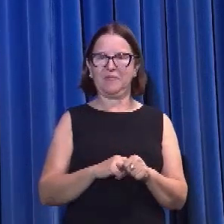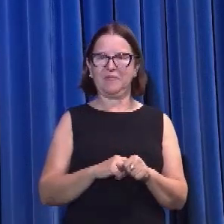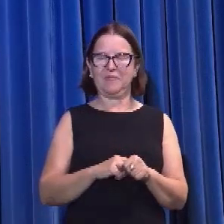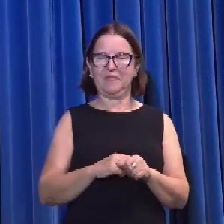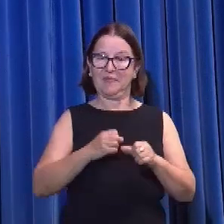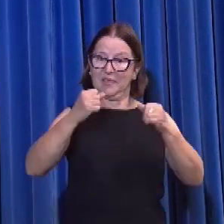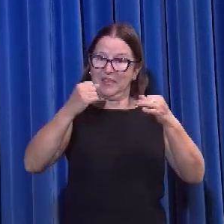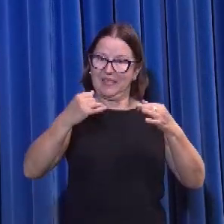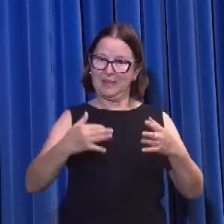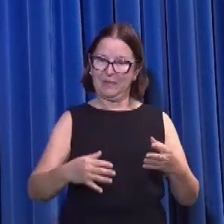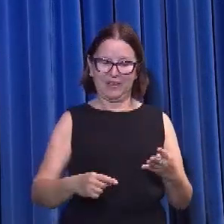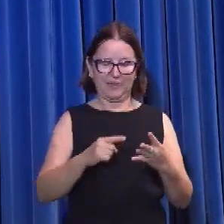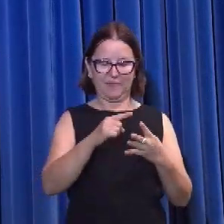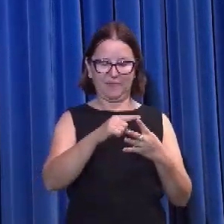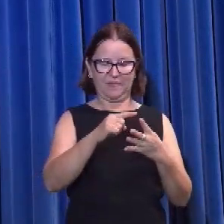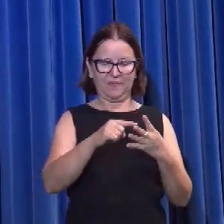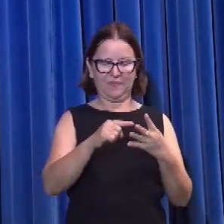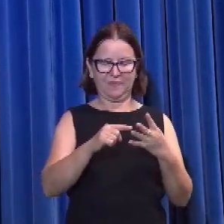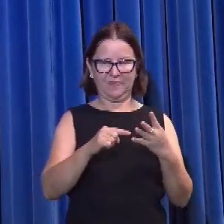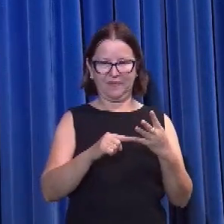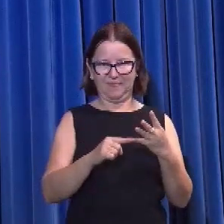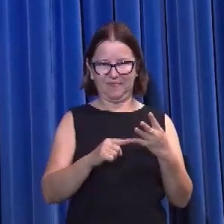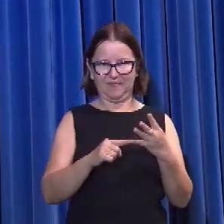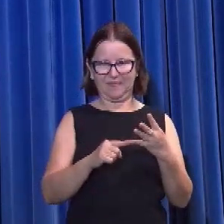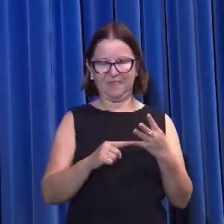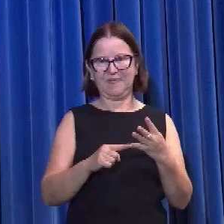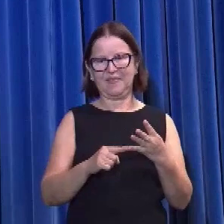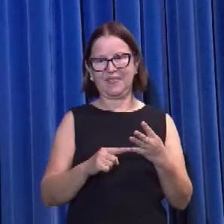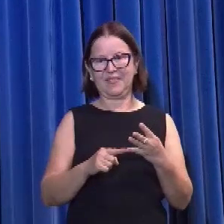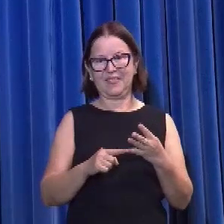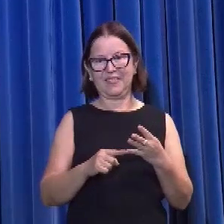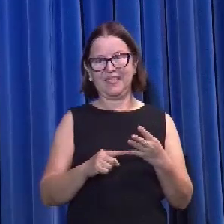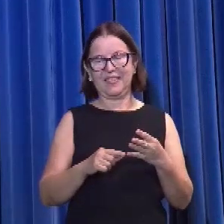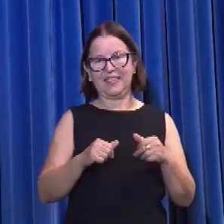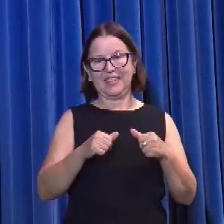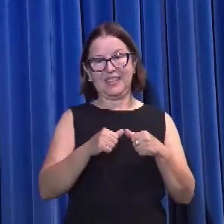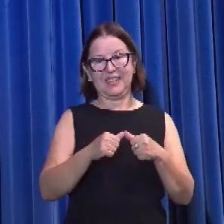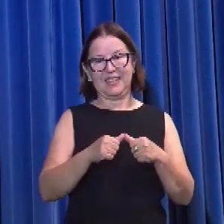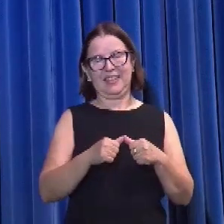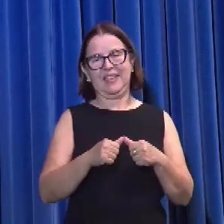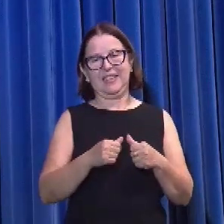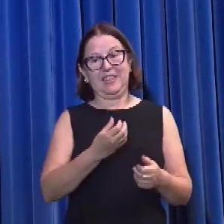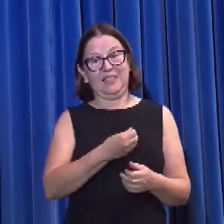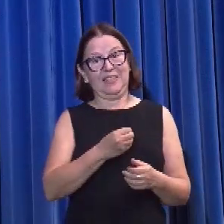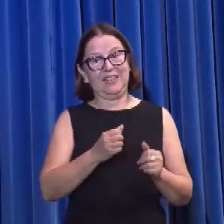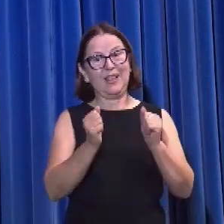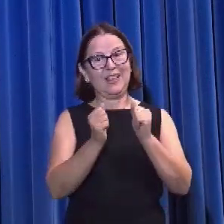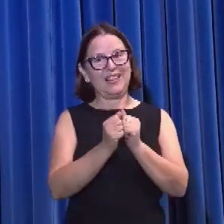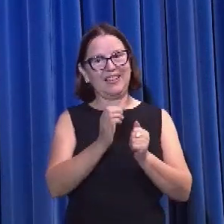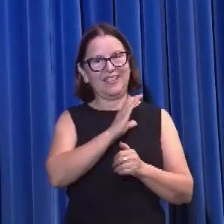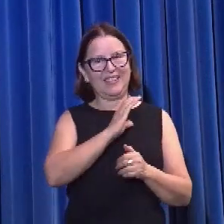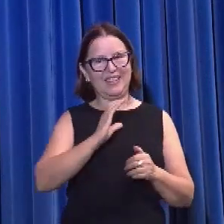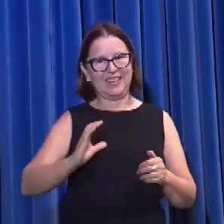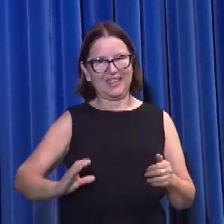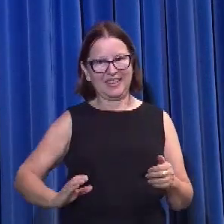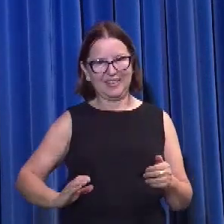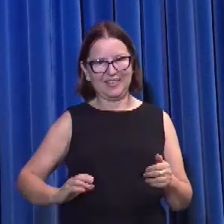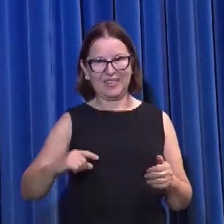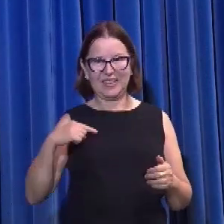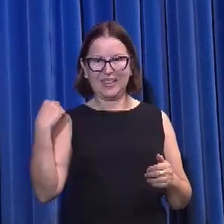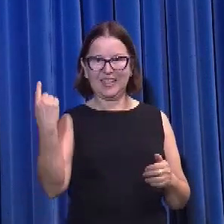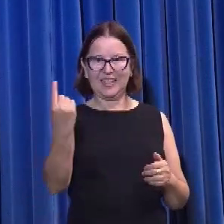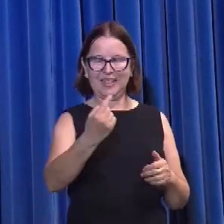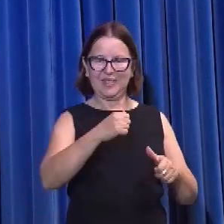elementos desta habitação com Cristo que nos tornam